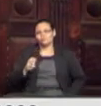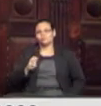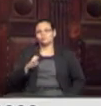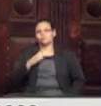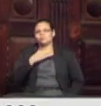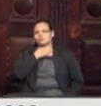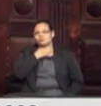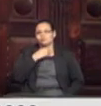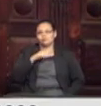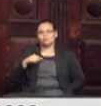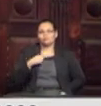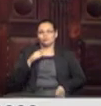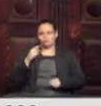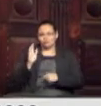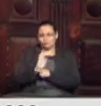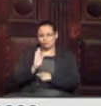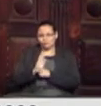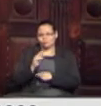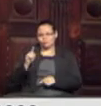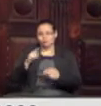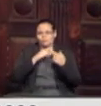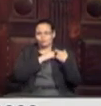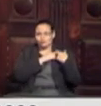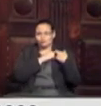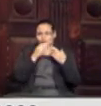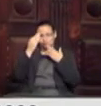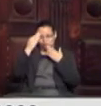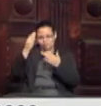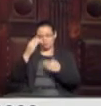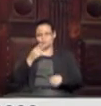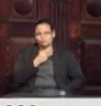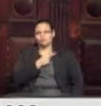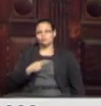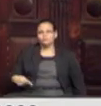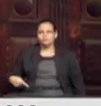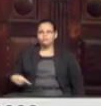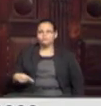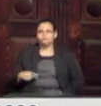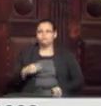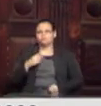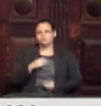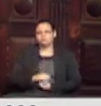para proteger aqueles que foram responsáveis por ela. Obrigado, senhora presidente. Seguimos nos debates.